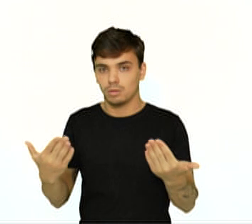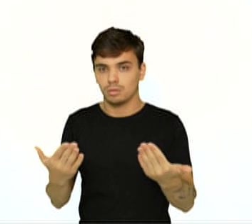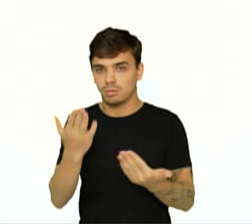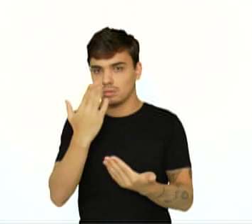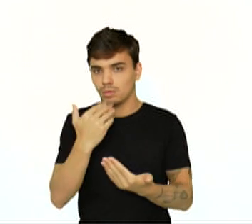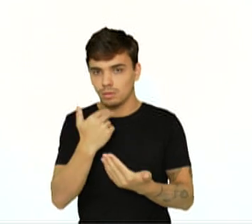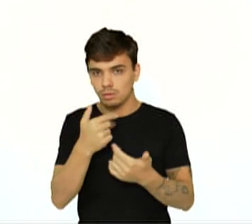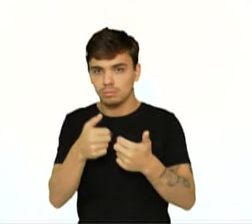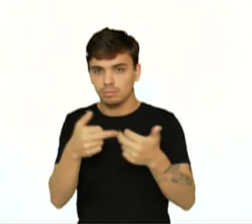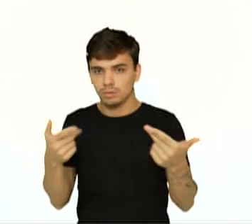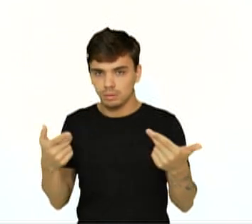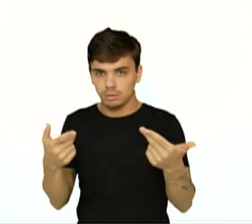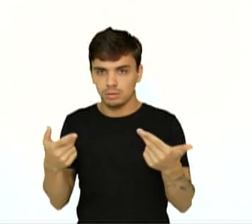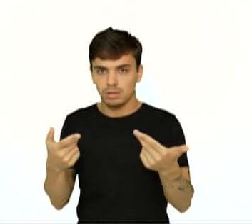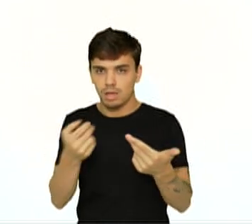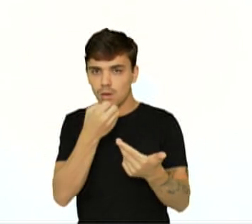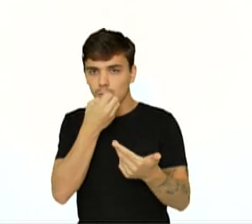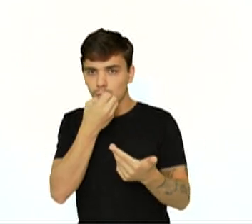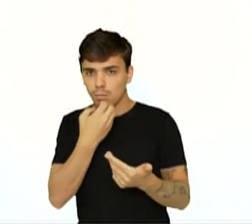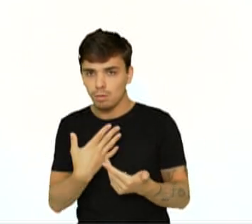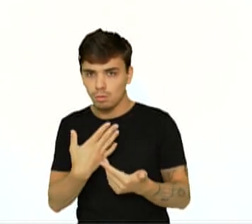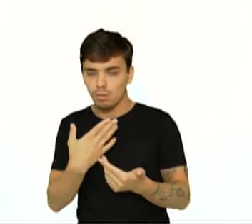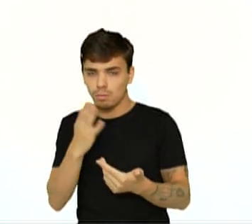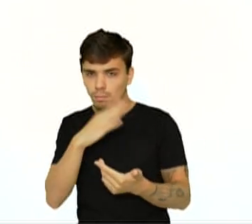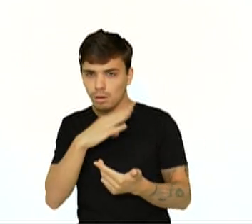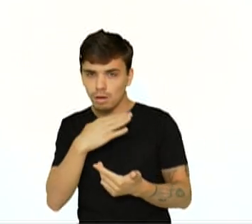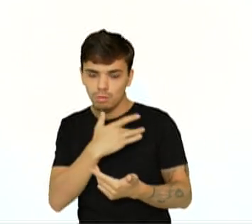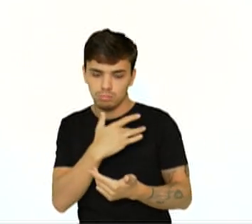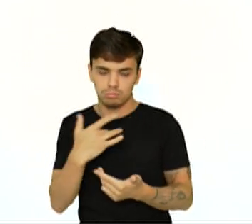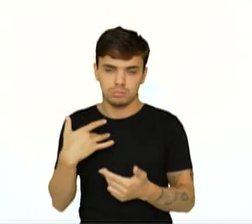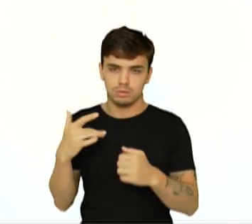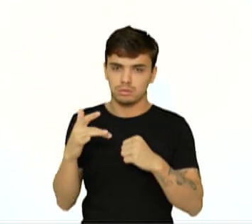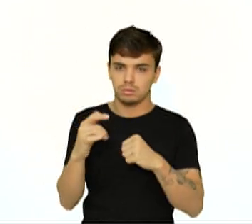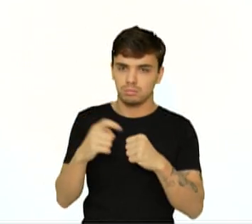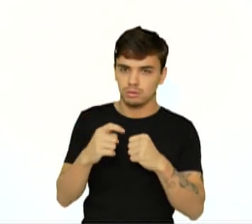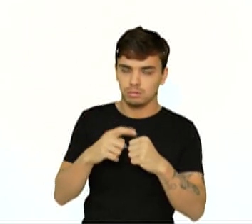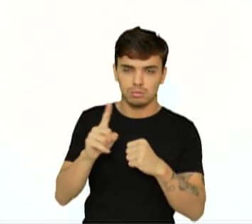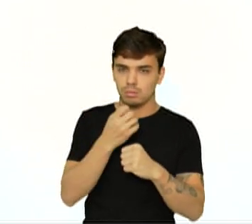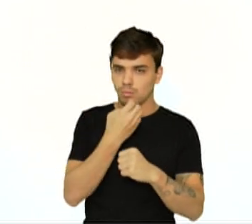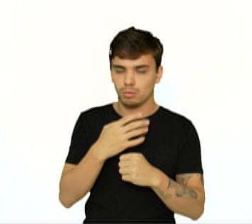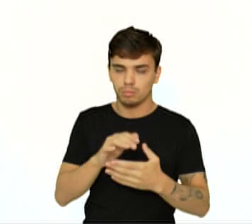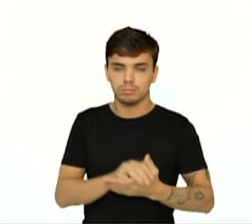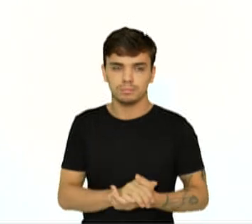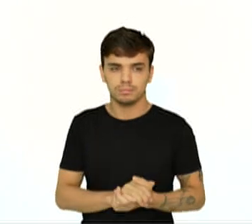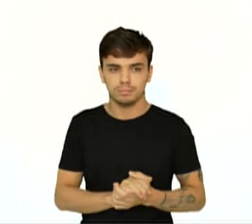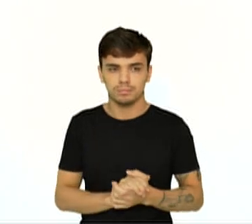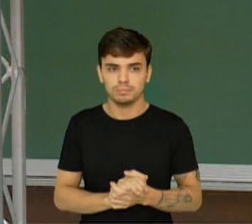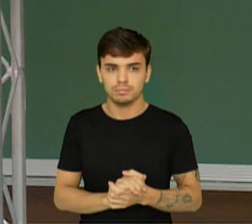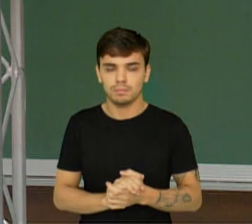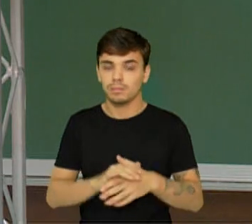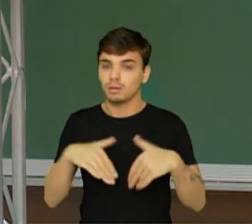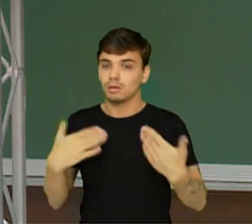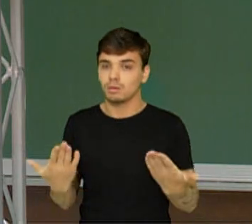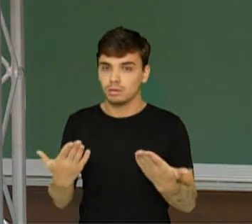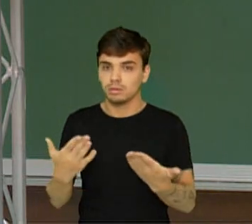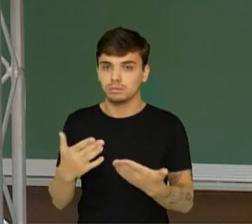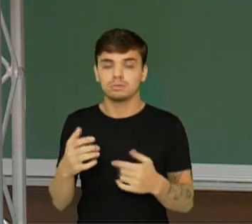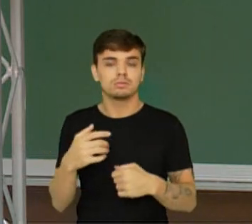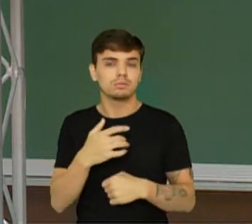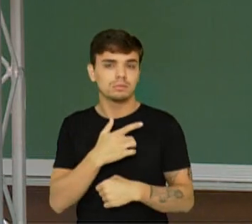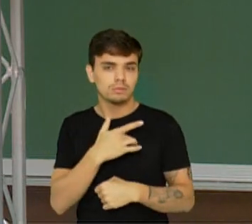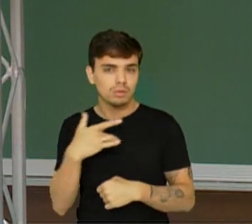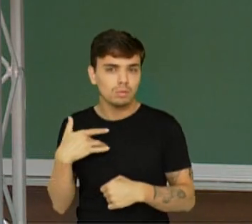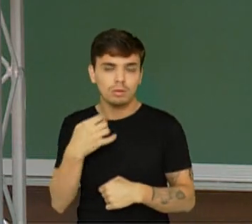la medicina no funciona. Quando a alimentação es buena, la medicina no es necessária. Então, para